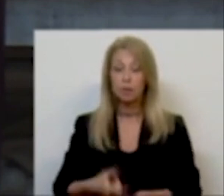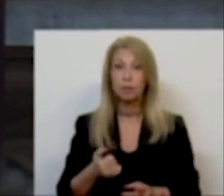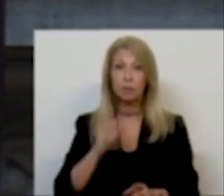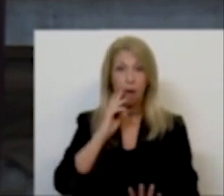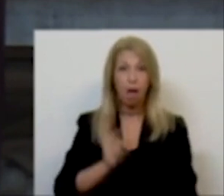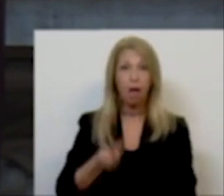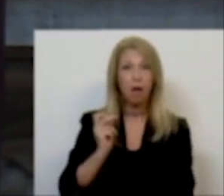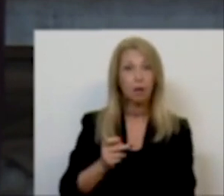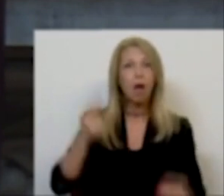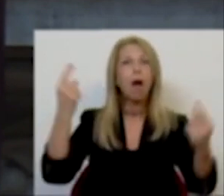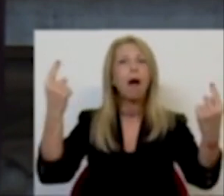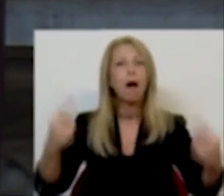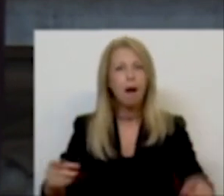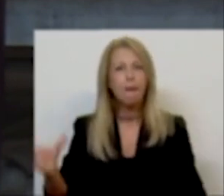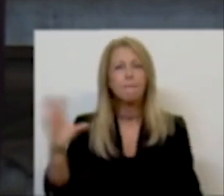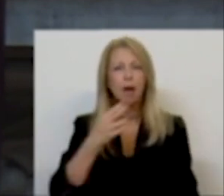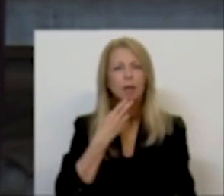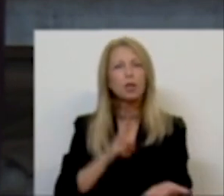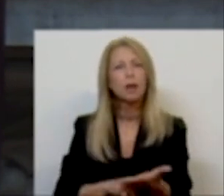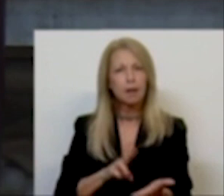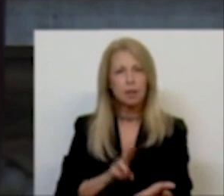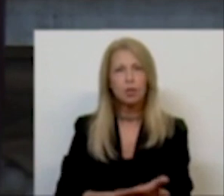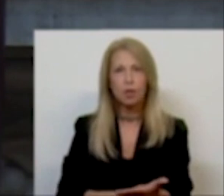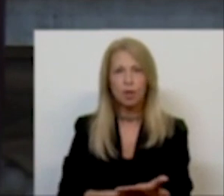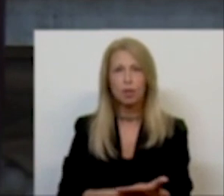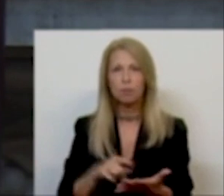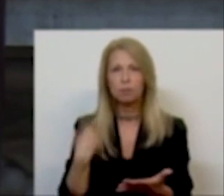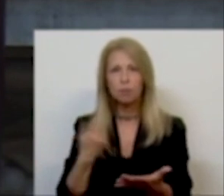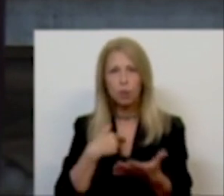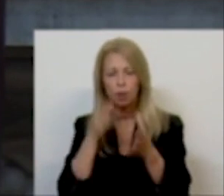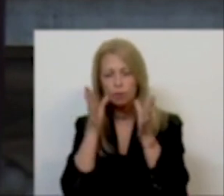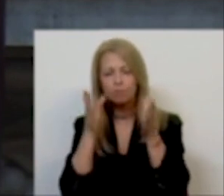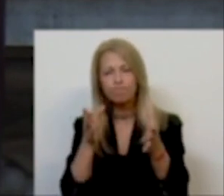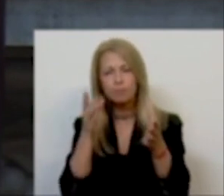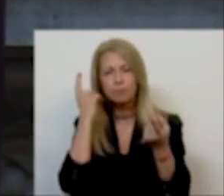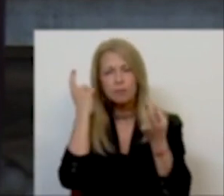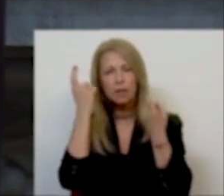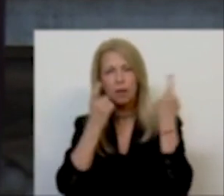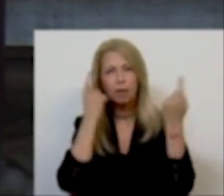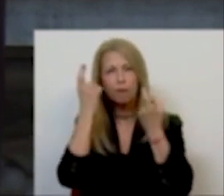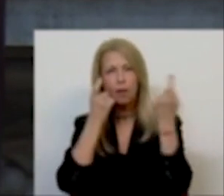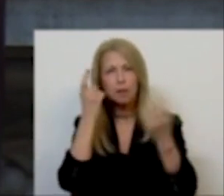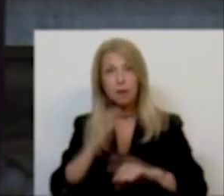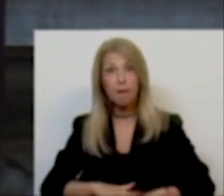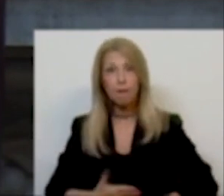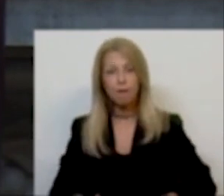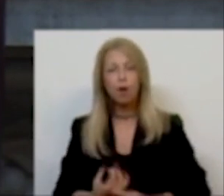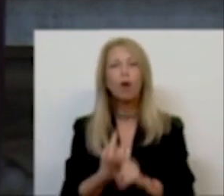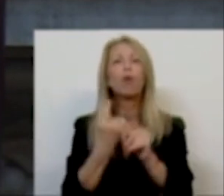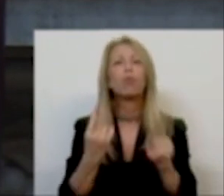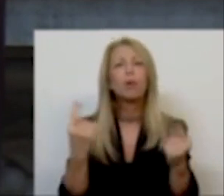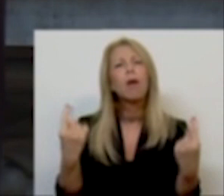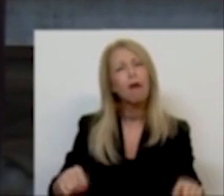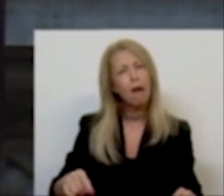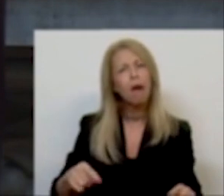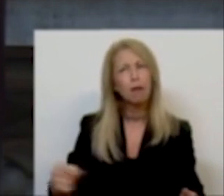há mais razões para nos debruçarmos sobre essa reflexão. Porque há muito quem em Portugal